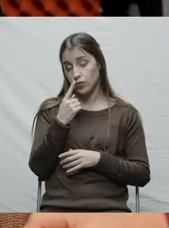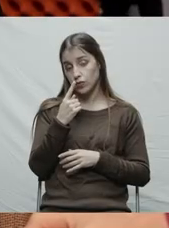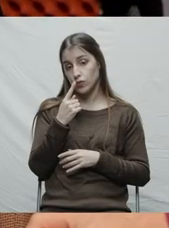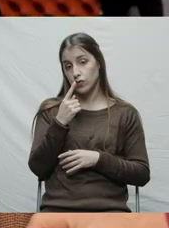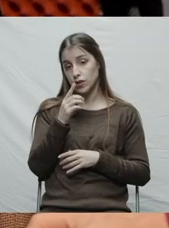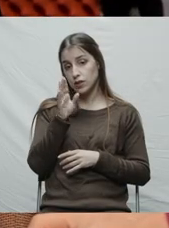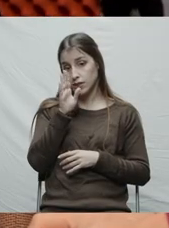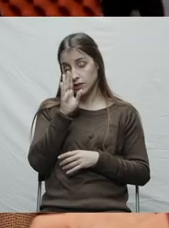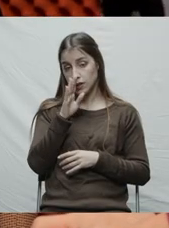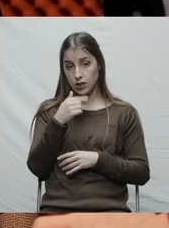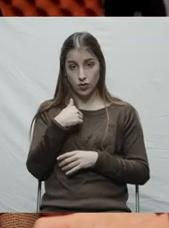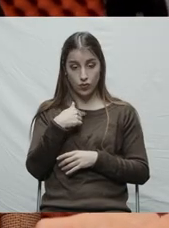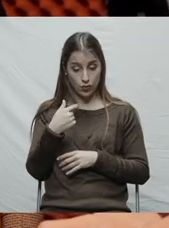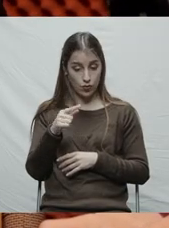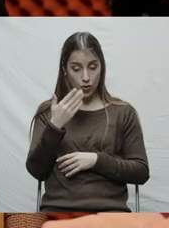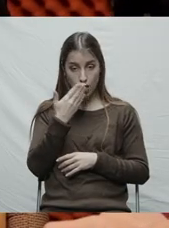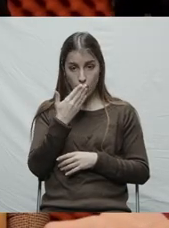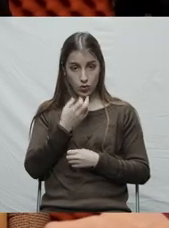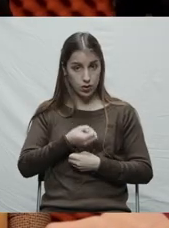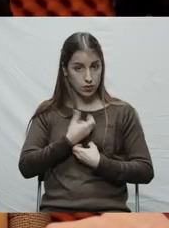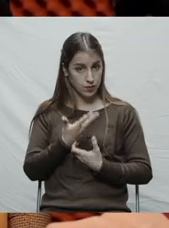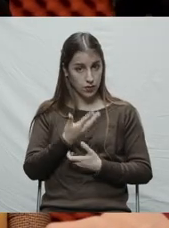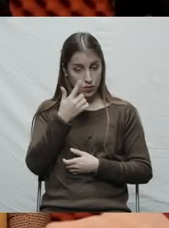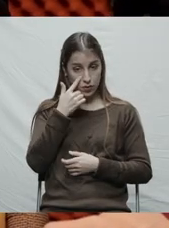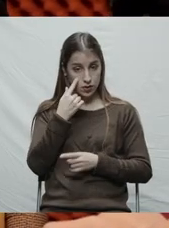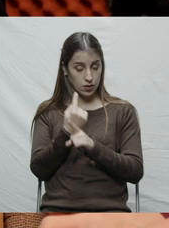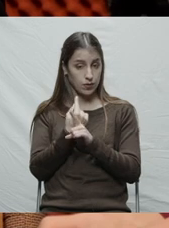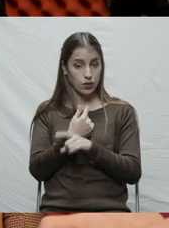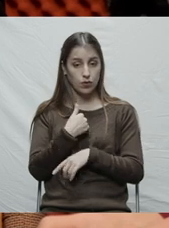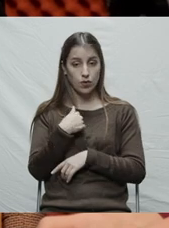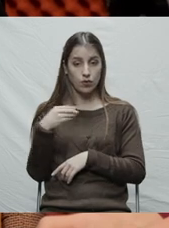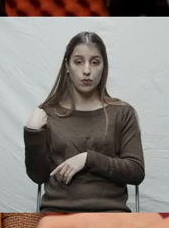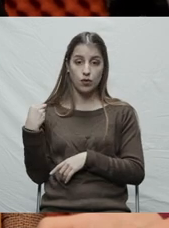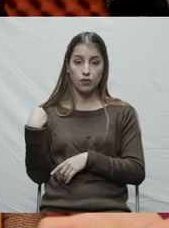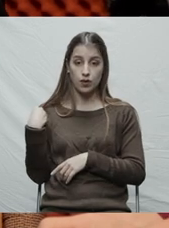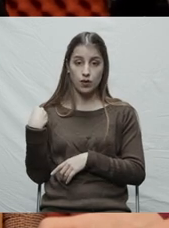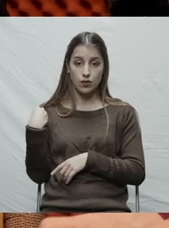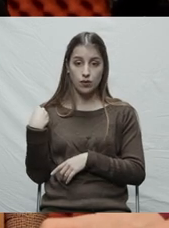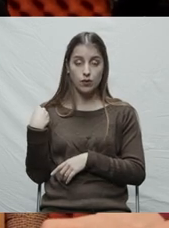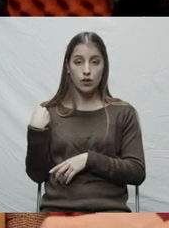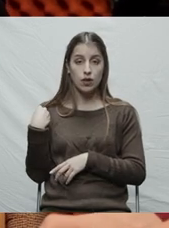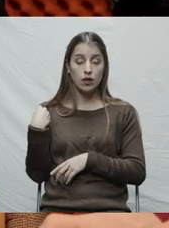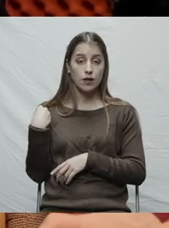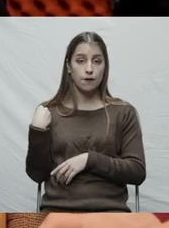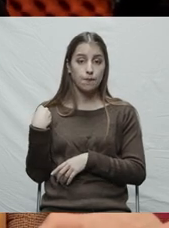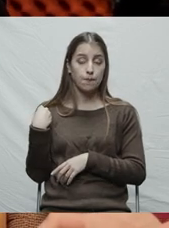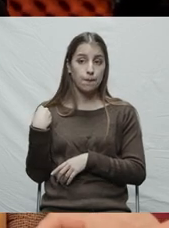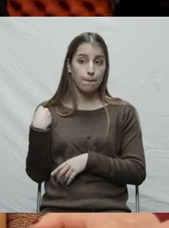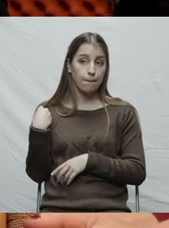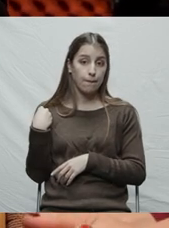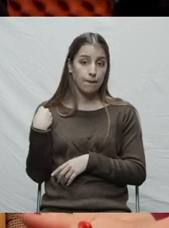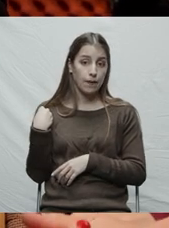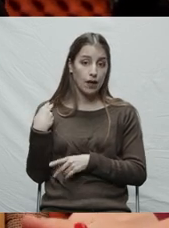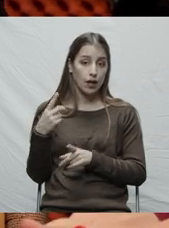prefiro quando é uma questão de dar aulas e passar conhecimento, há uma coisa que eu estou muito preocupado, que é não passar gato por lebre. Percebes?